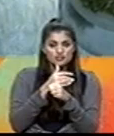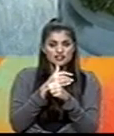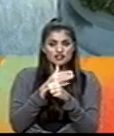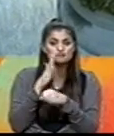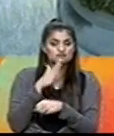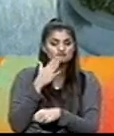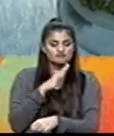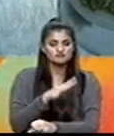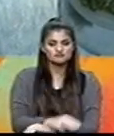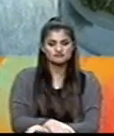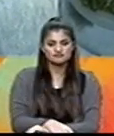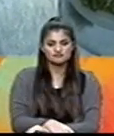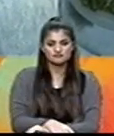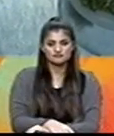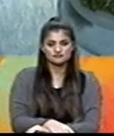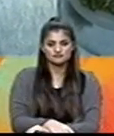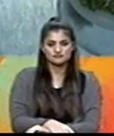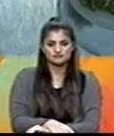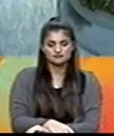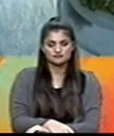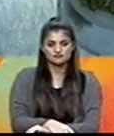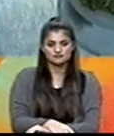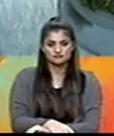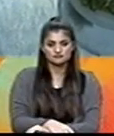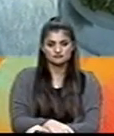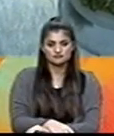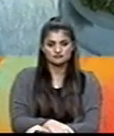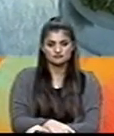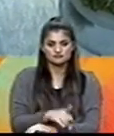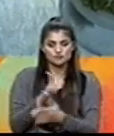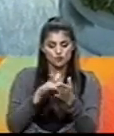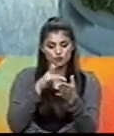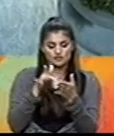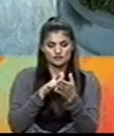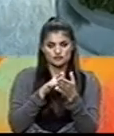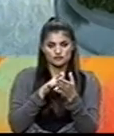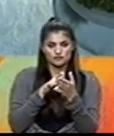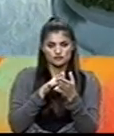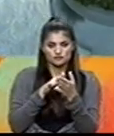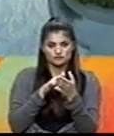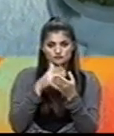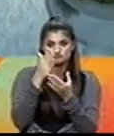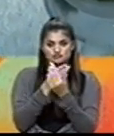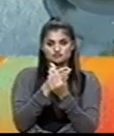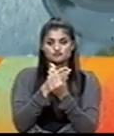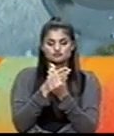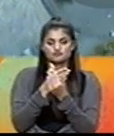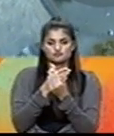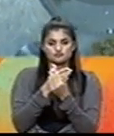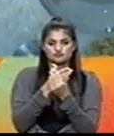por acaso. Ah, ok. Aqui, não importa se de abrir o livro ali naquela parte... Está marcada? Está marcada.